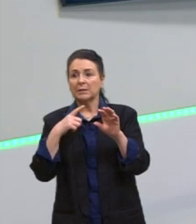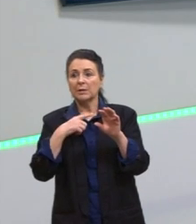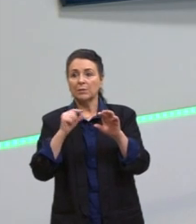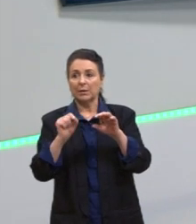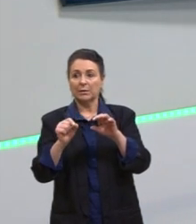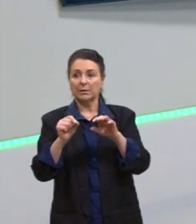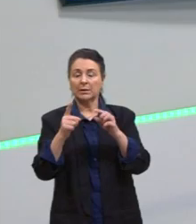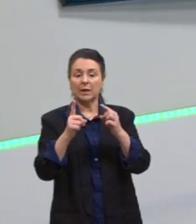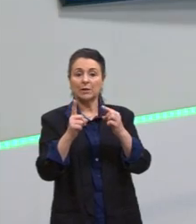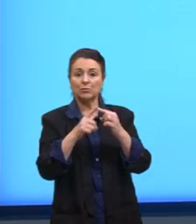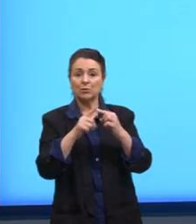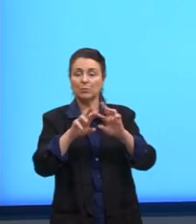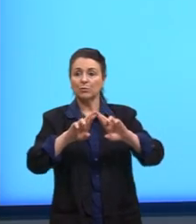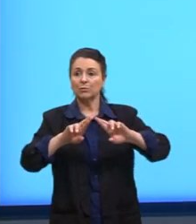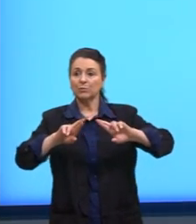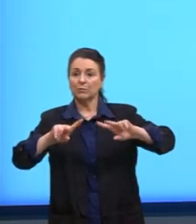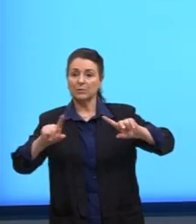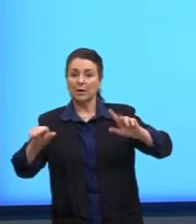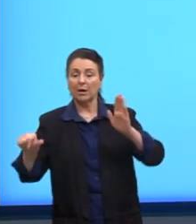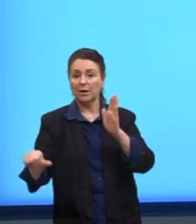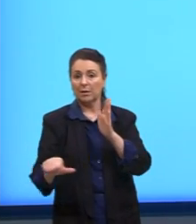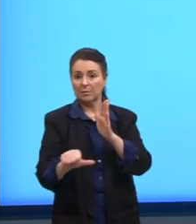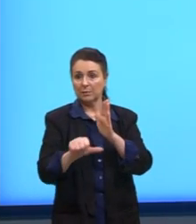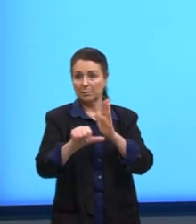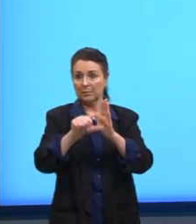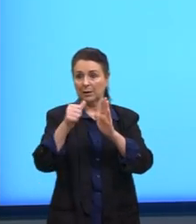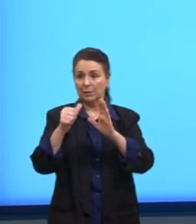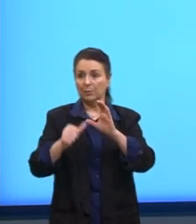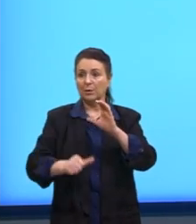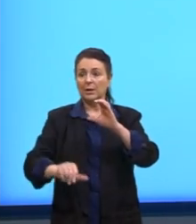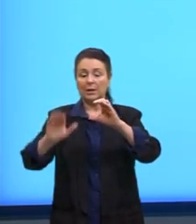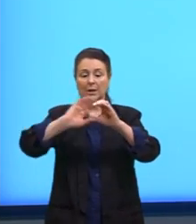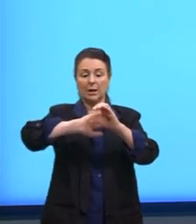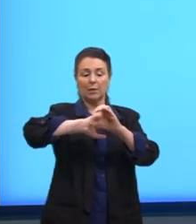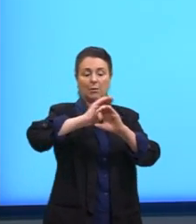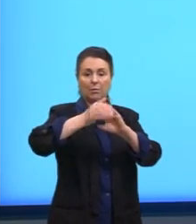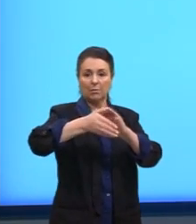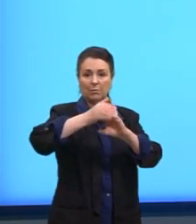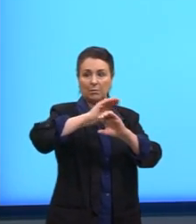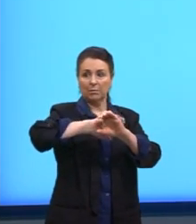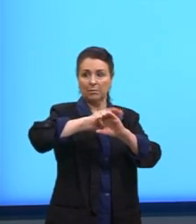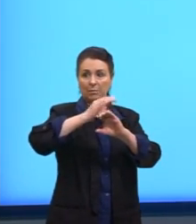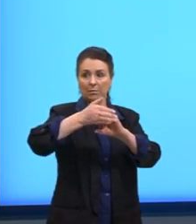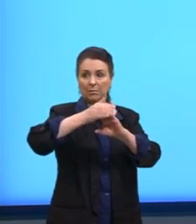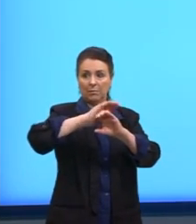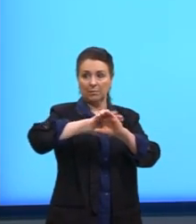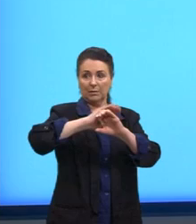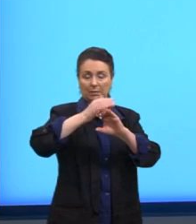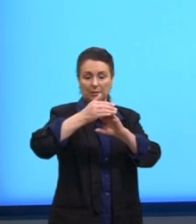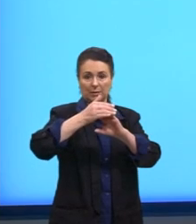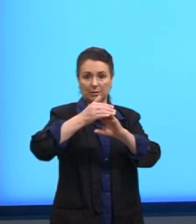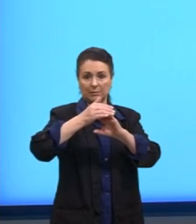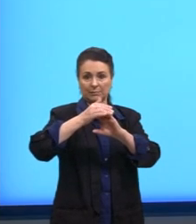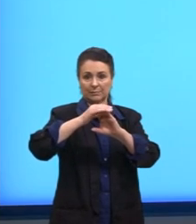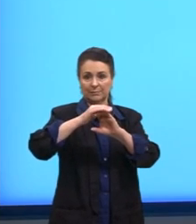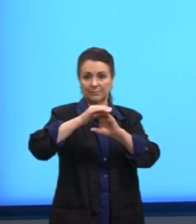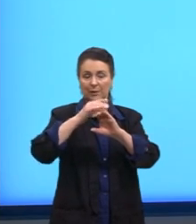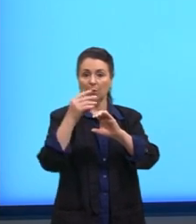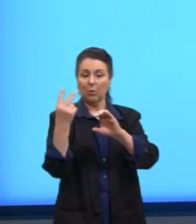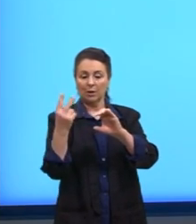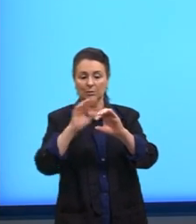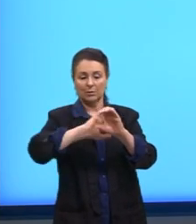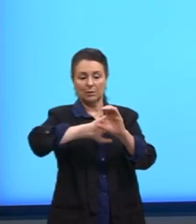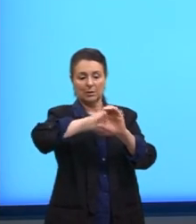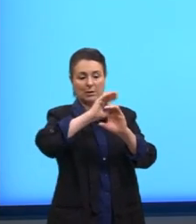a primeira delas então a lente convexa certo onde a gente tem então duas partes